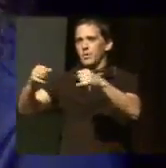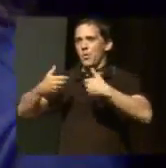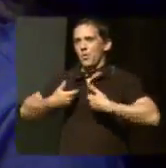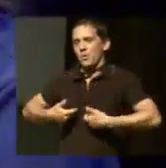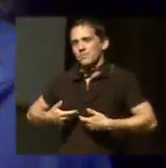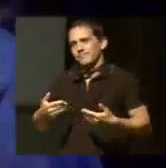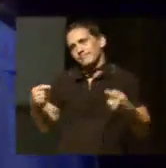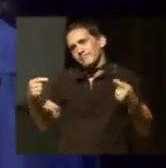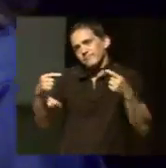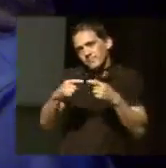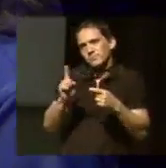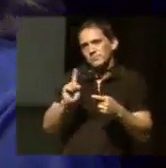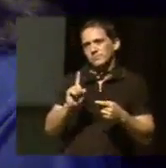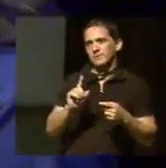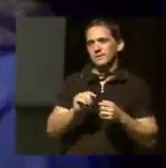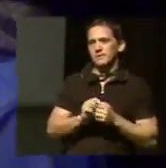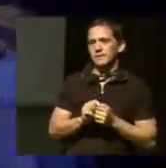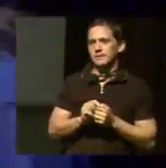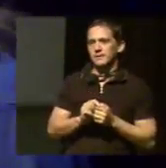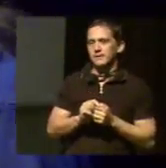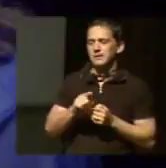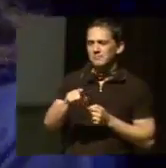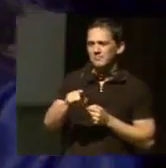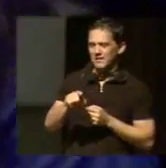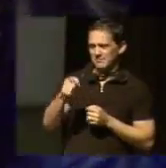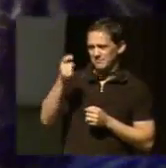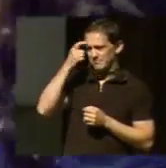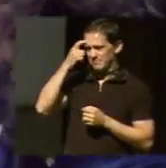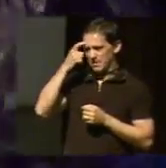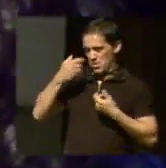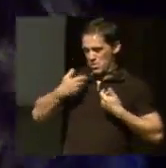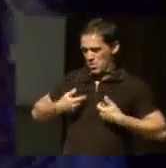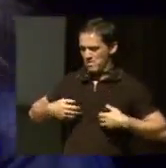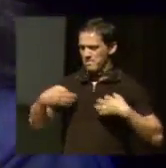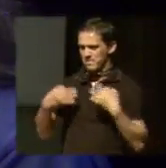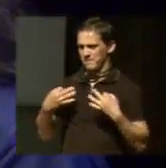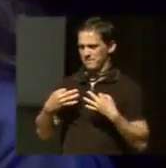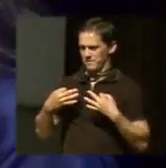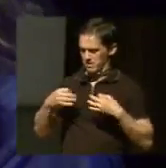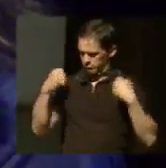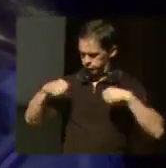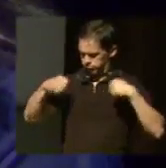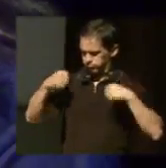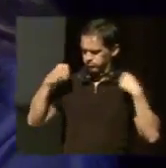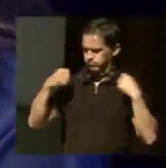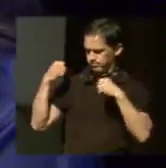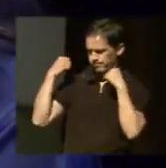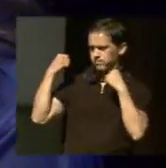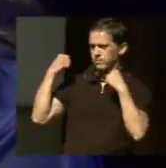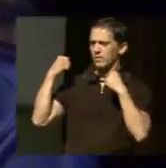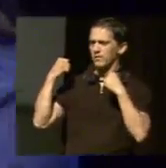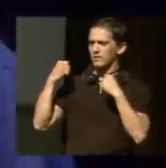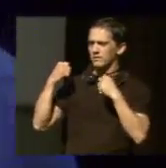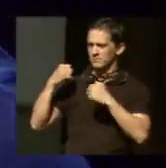pensam que a juventude é para sempre, o que realmente não é. E ficam